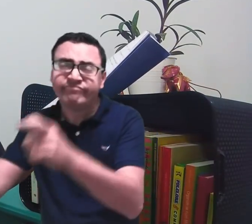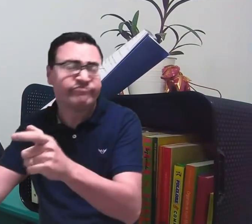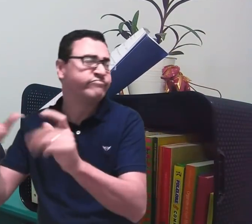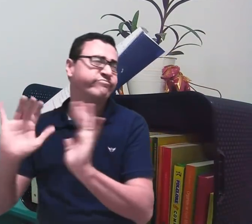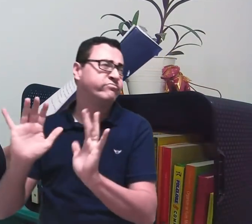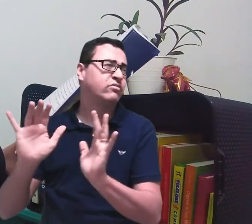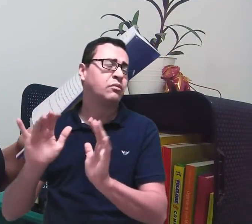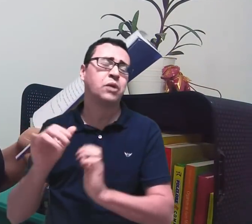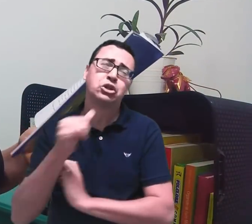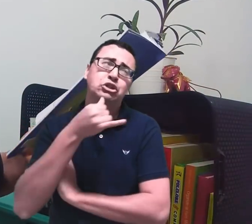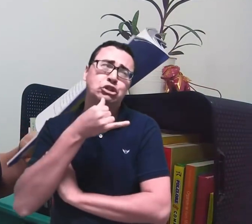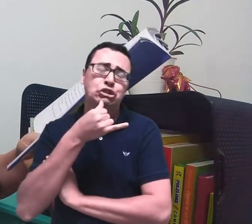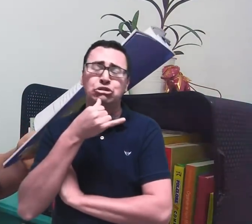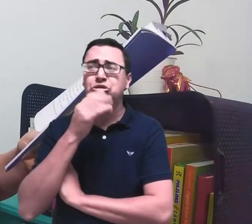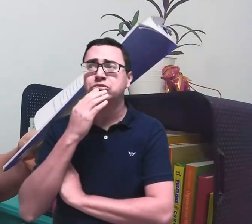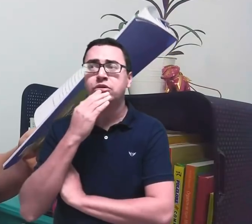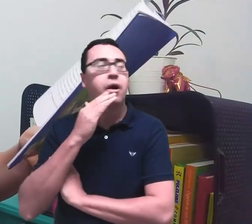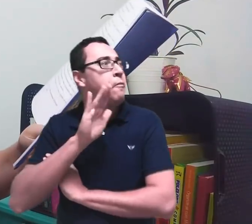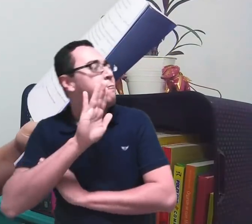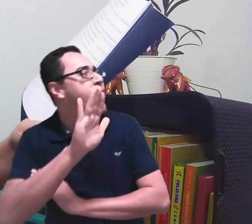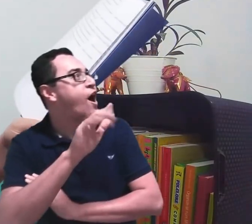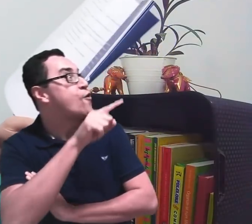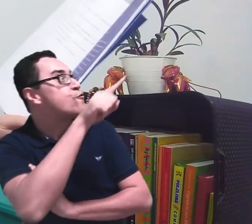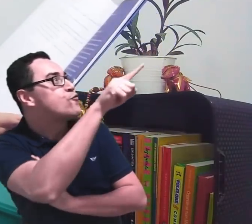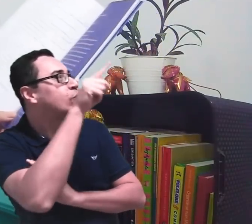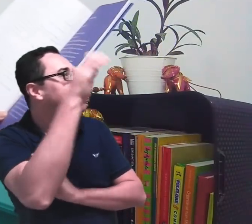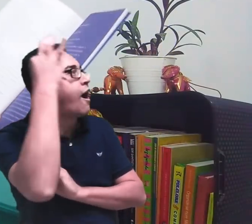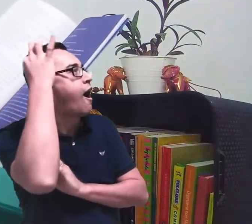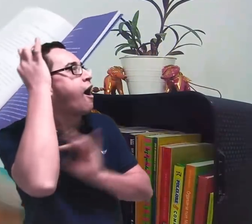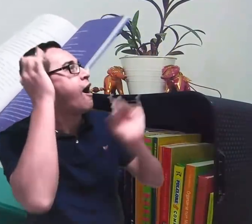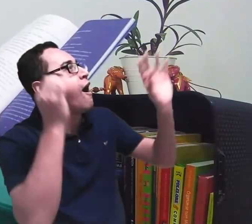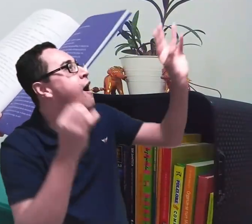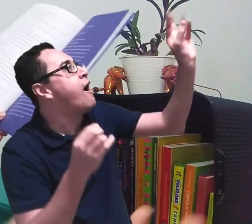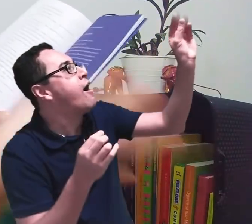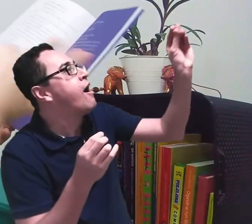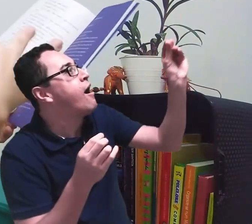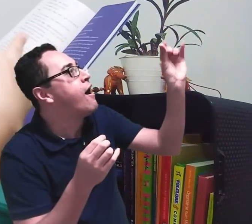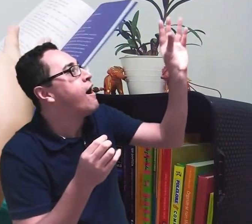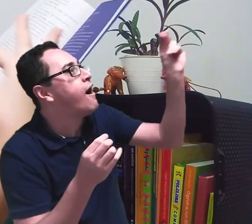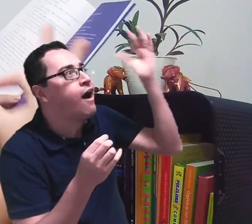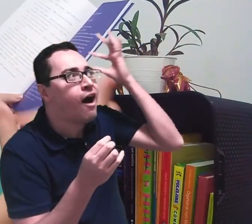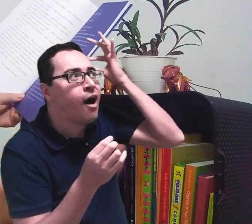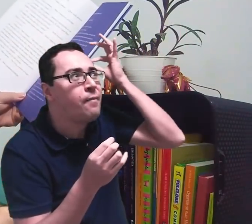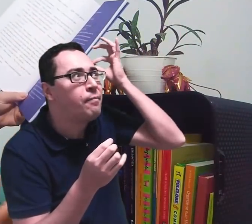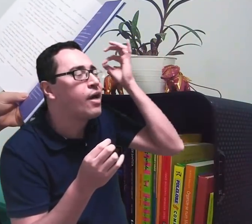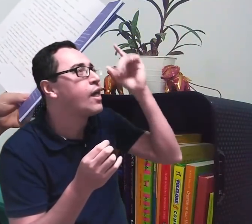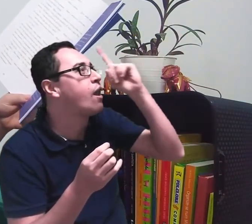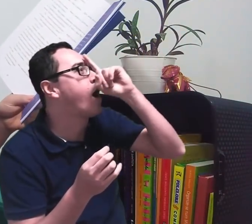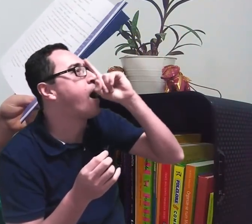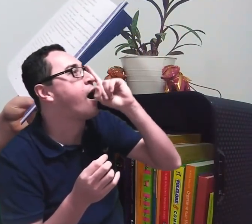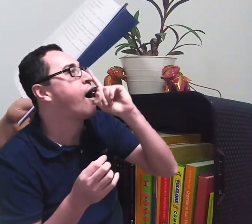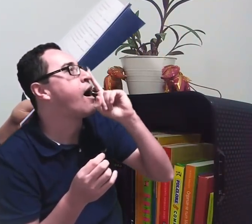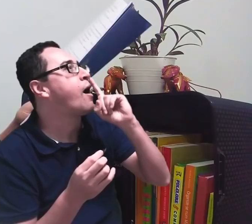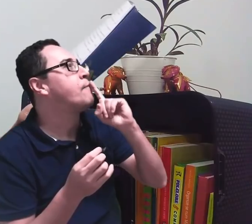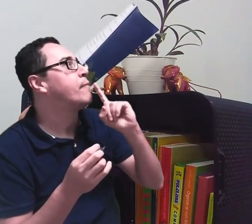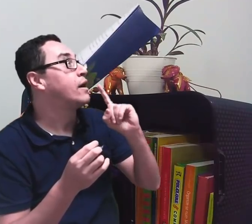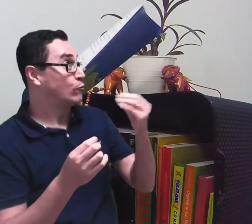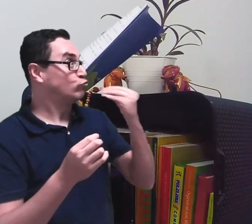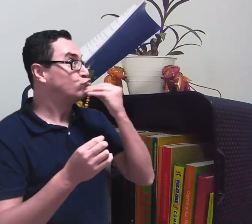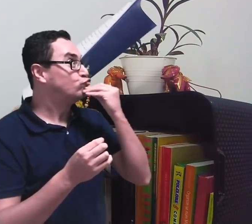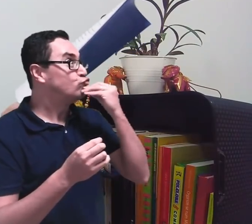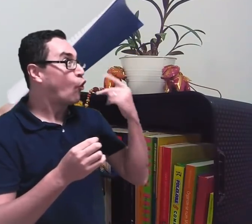triste. Mas você tem cabelos dourados. Por isso, será maravilhoso quando você me